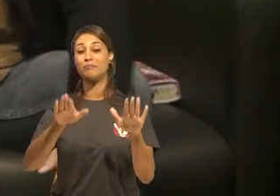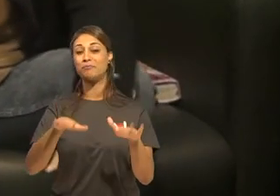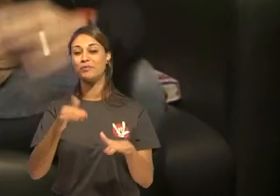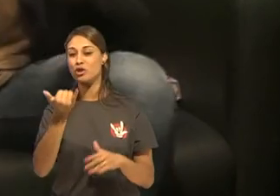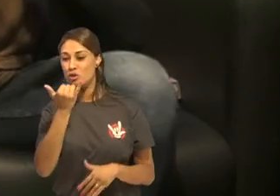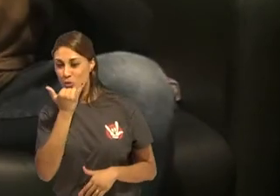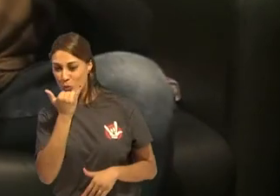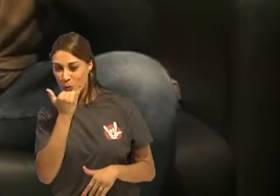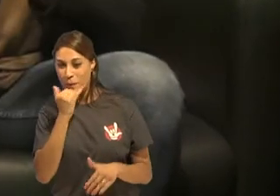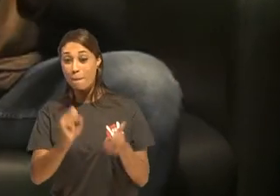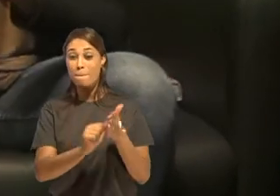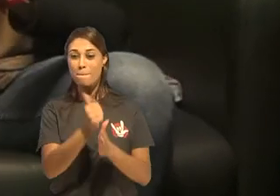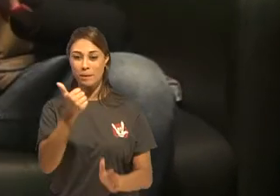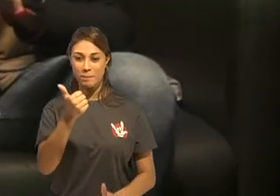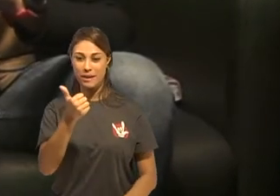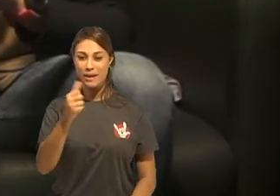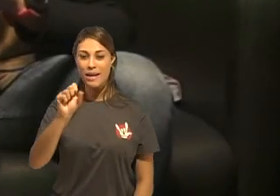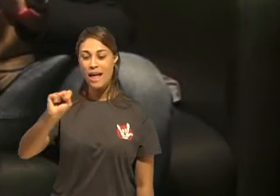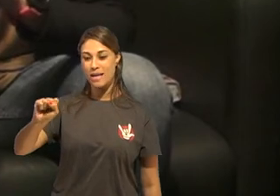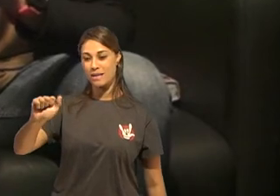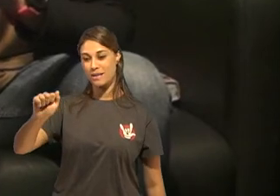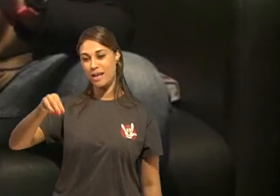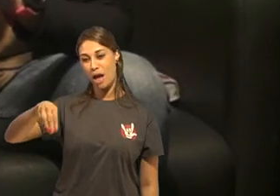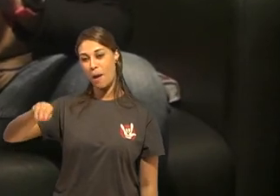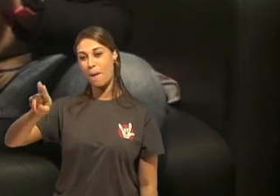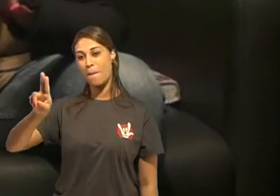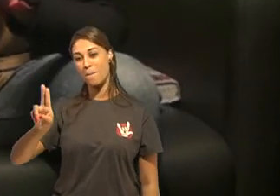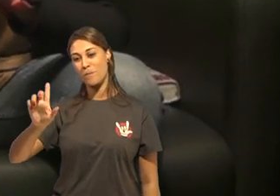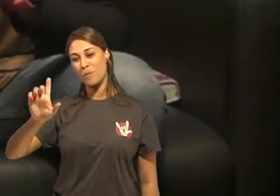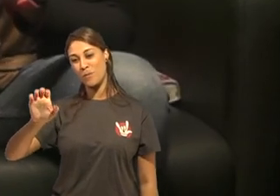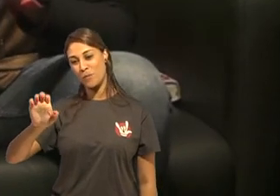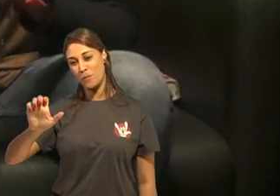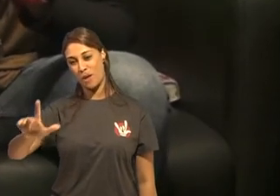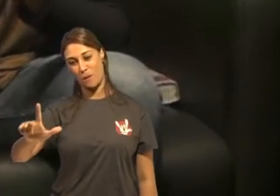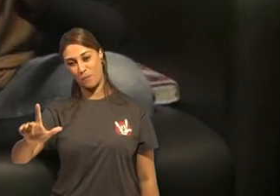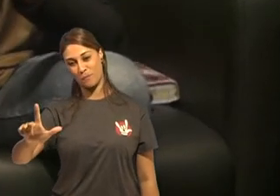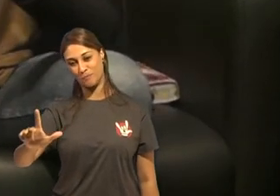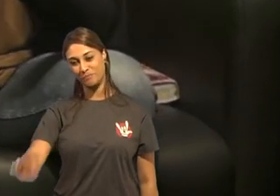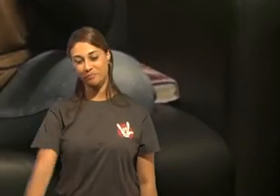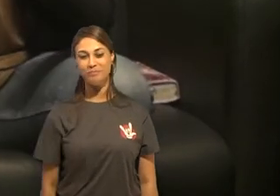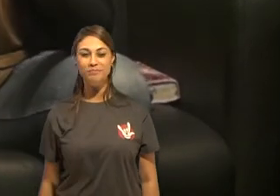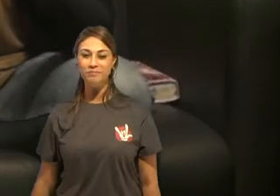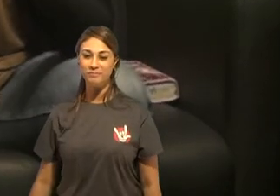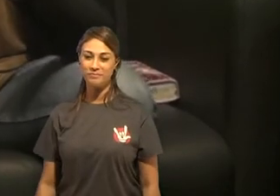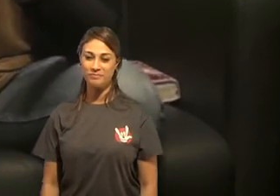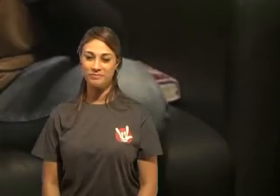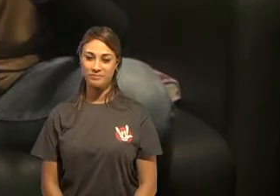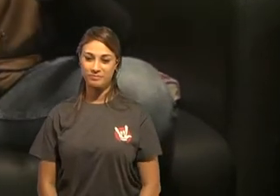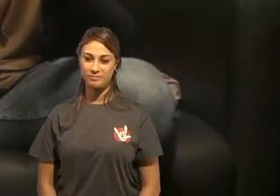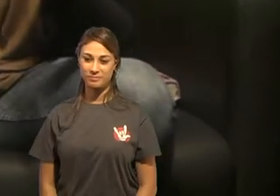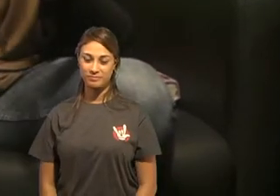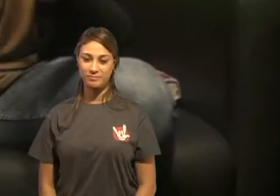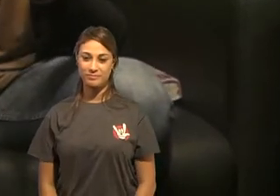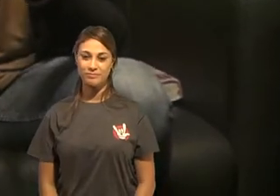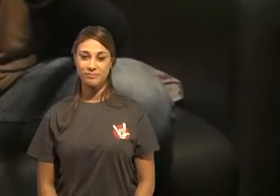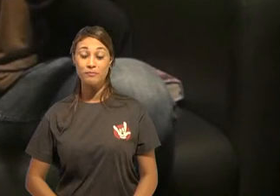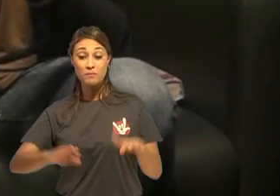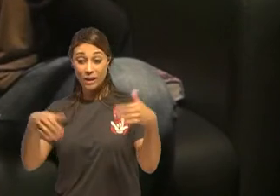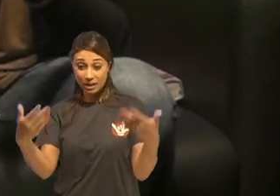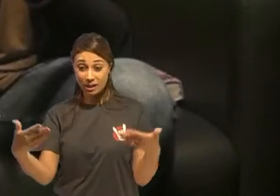Primeira Samuel. Legal esse do Samu, né? Isso aí só serve pro Brasil. Primeira Samuel. Então,